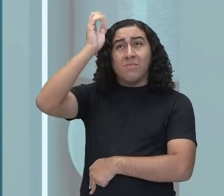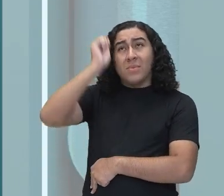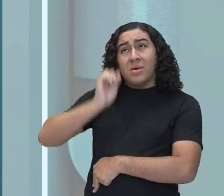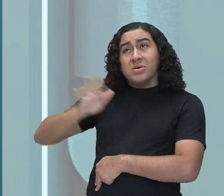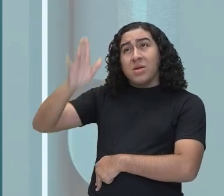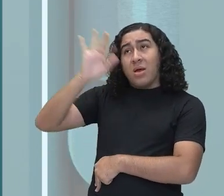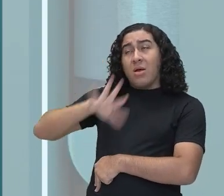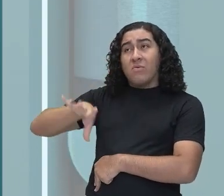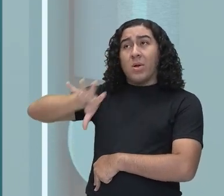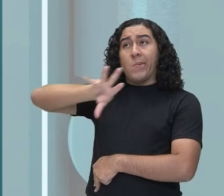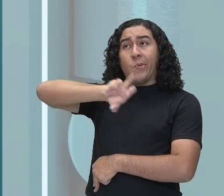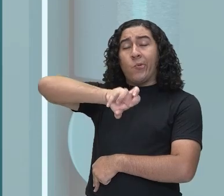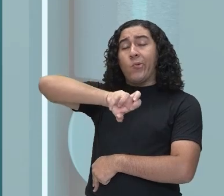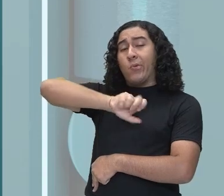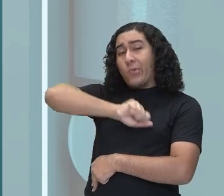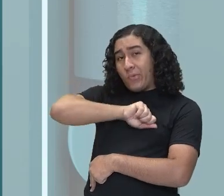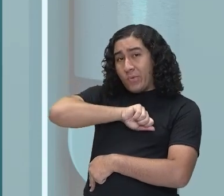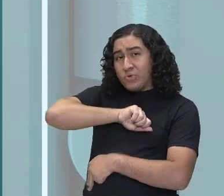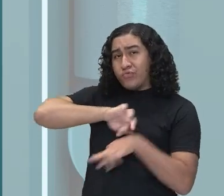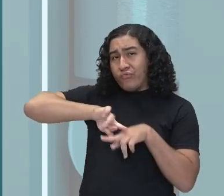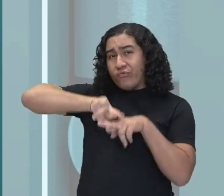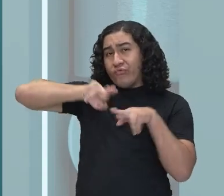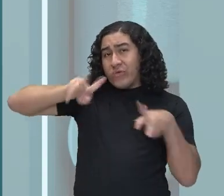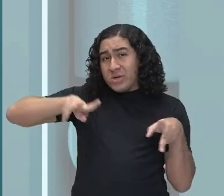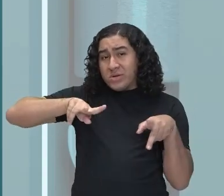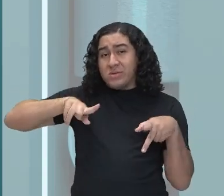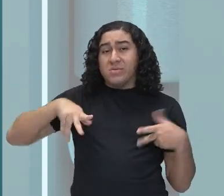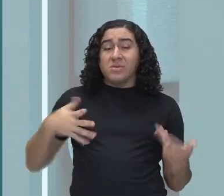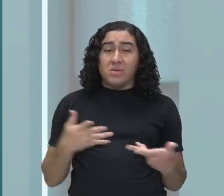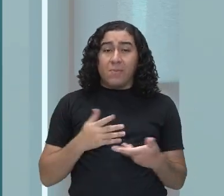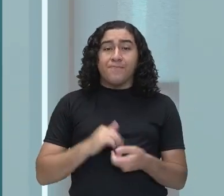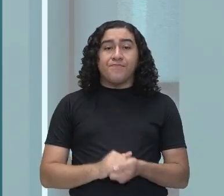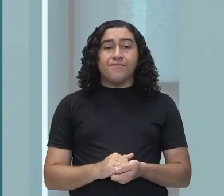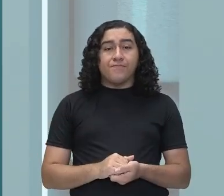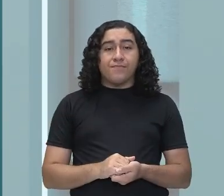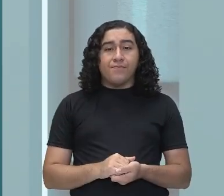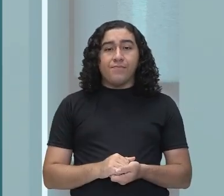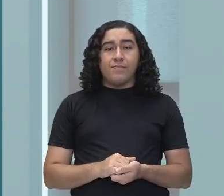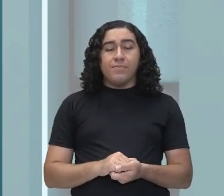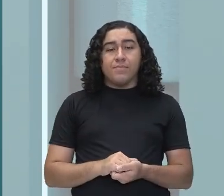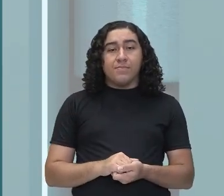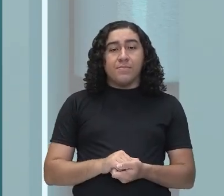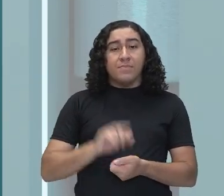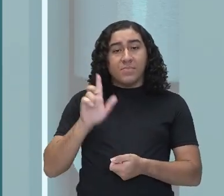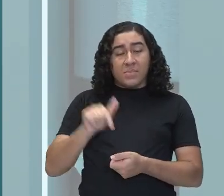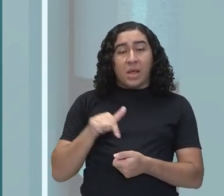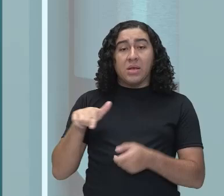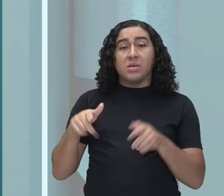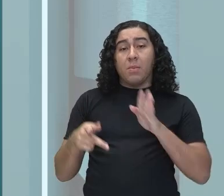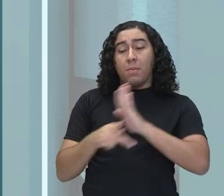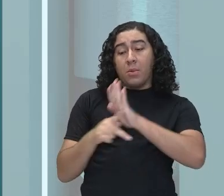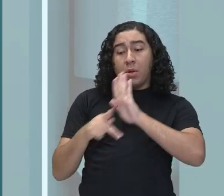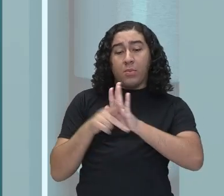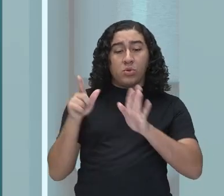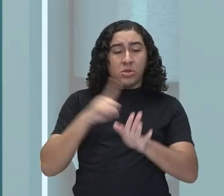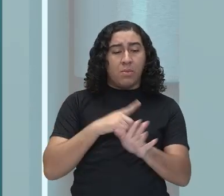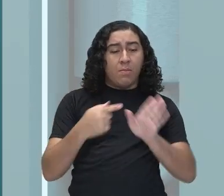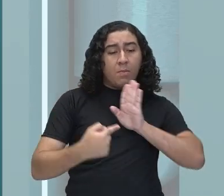amor platônico, né? Então, nesse poema, ele retrata todas essas passagens, né?